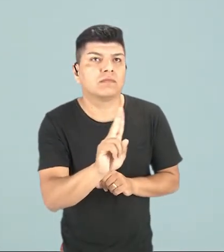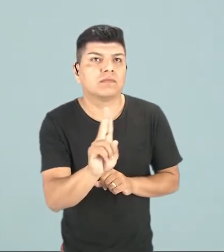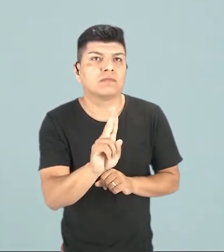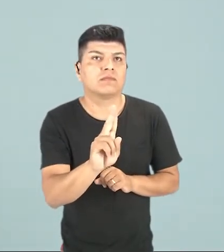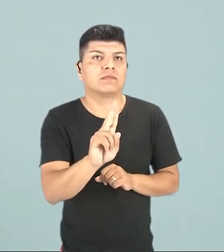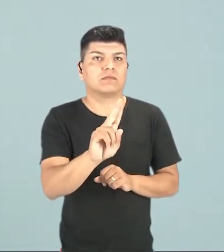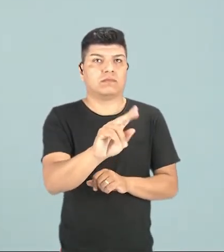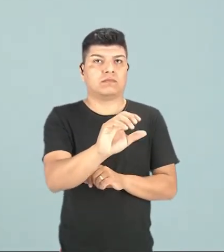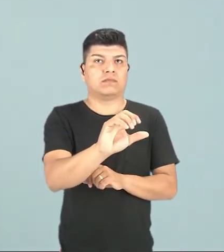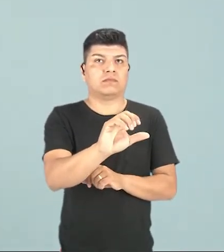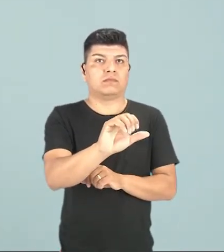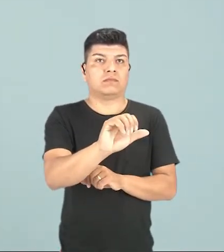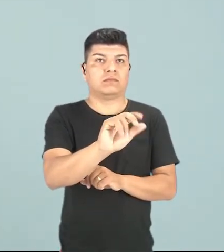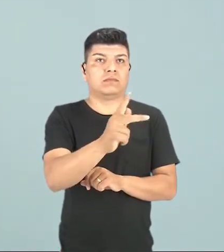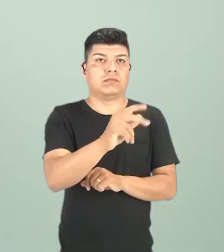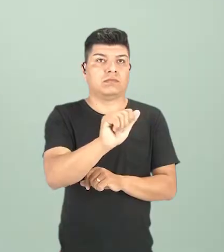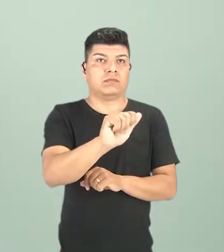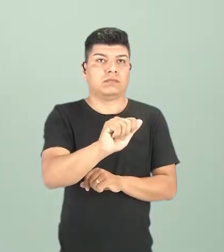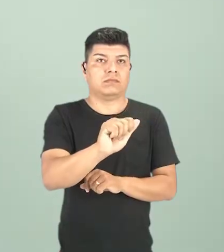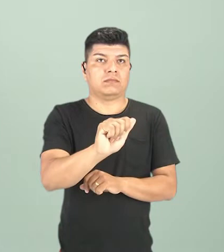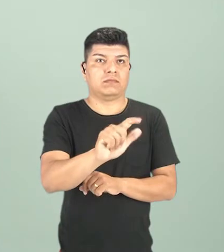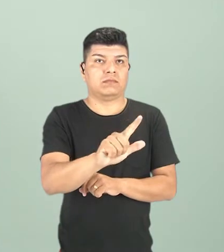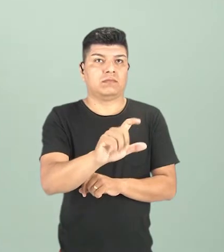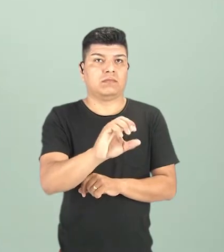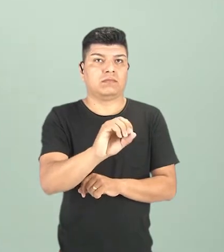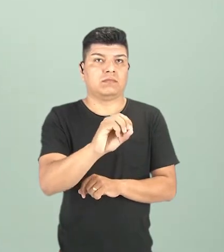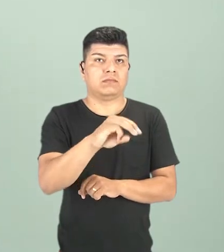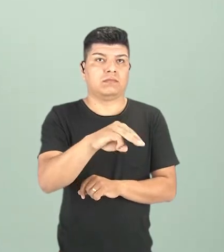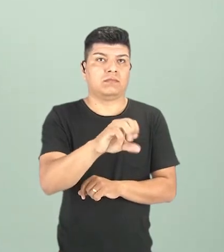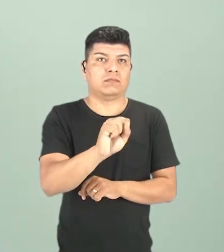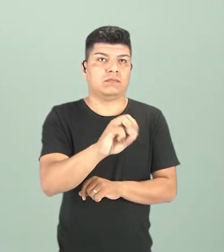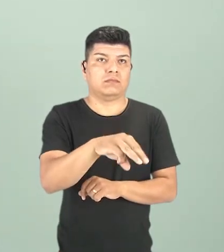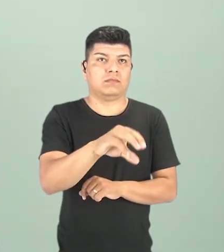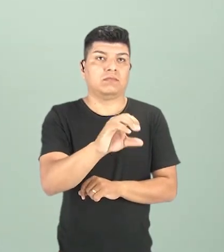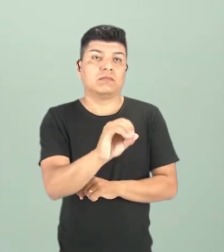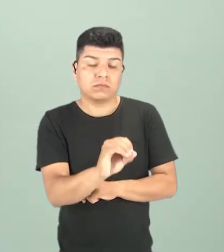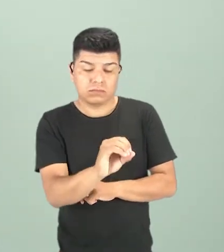autossomos, e um par de cromossomos alossomos ou cromossomos